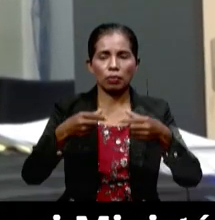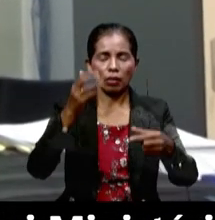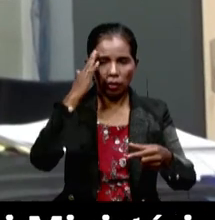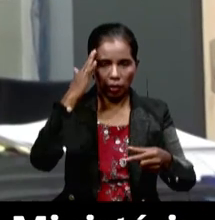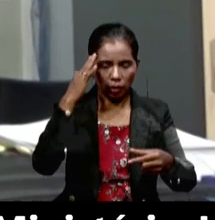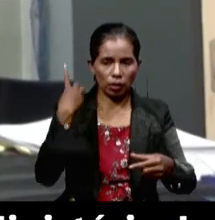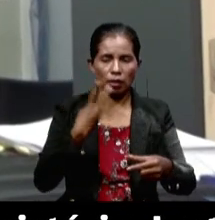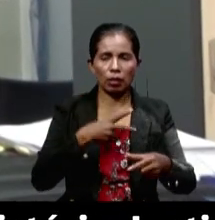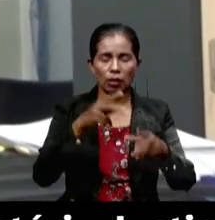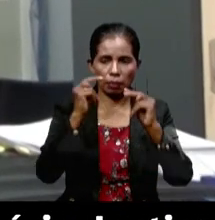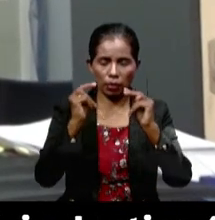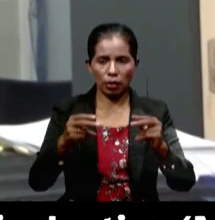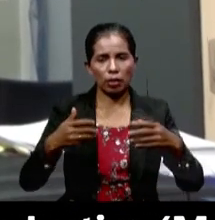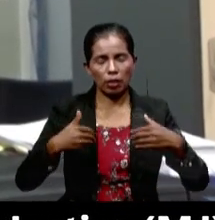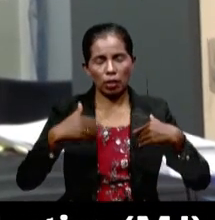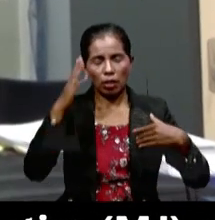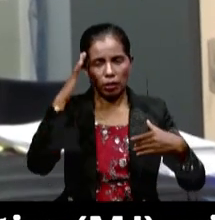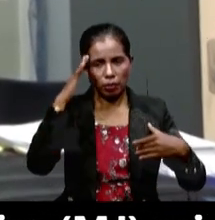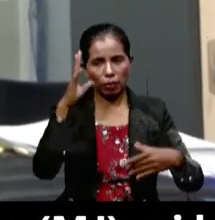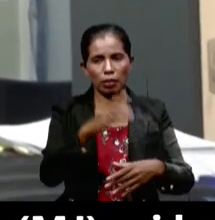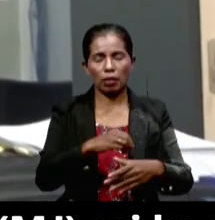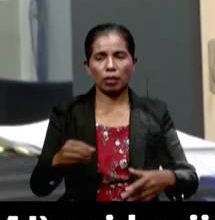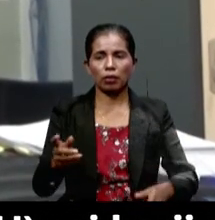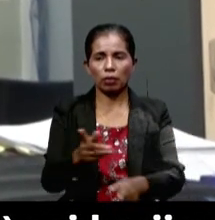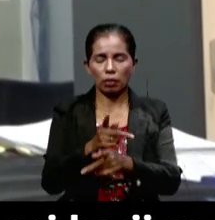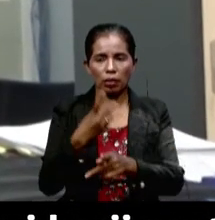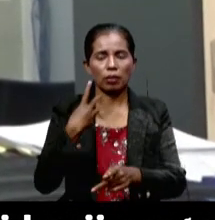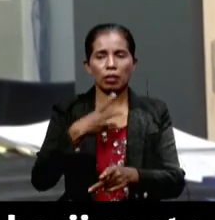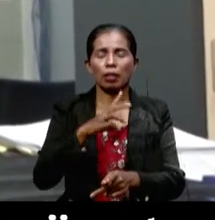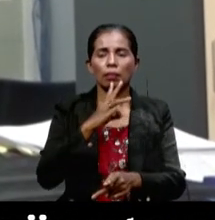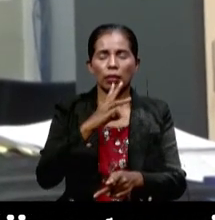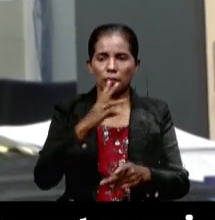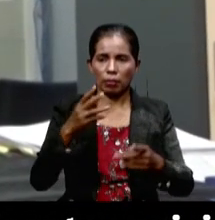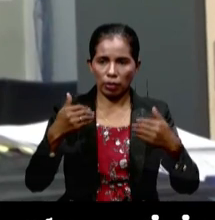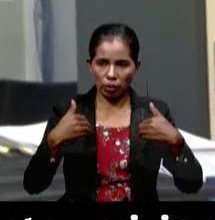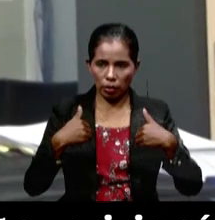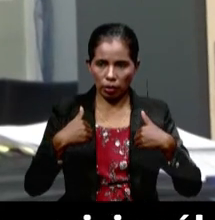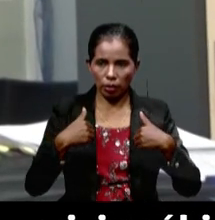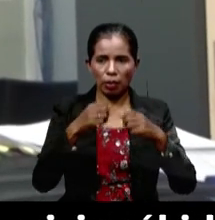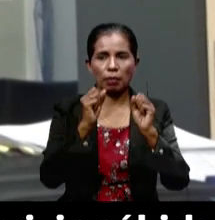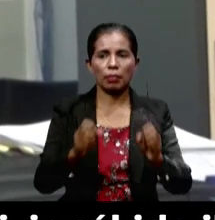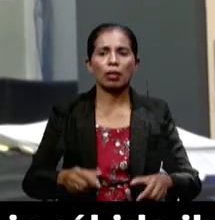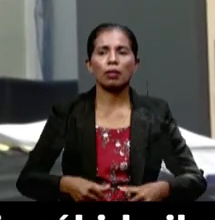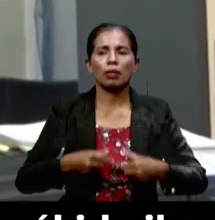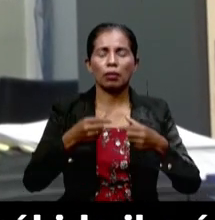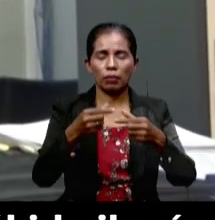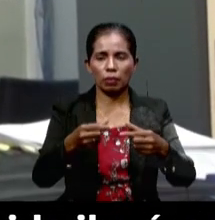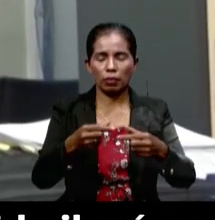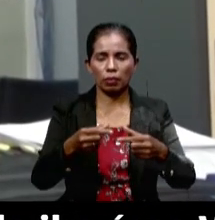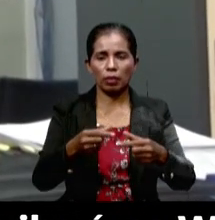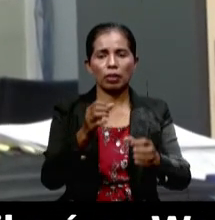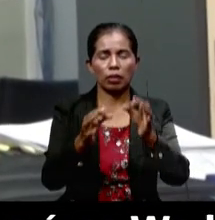aqui, precisa ter que ir a consciência para também assegurar e ter bem, bem, ia, no moço, bem, moça nessa,